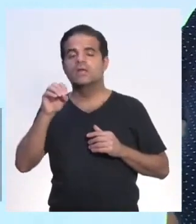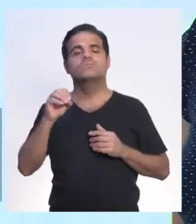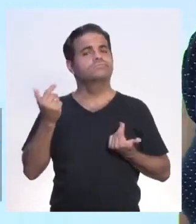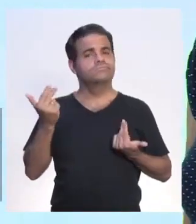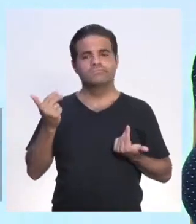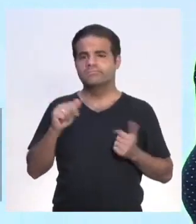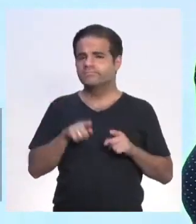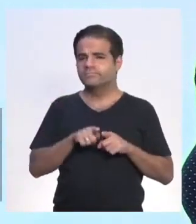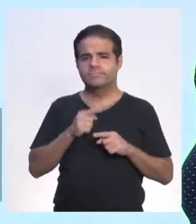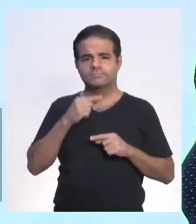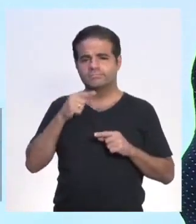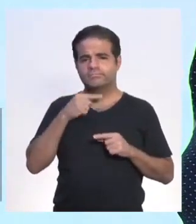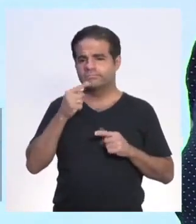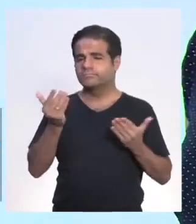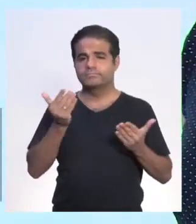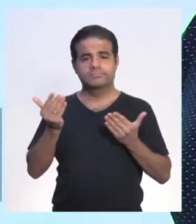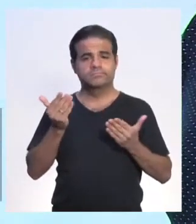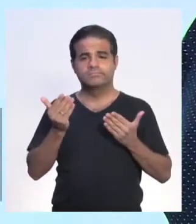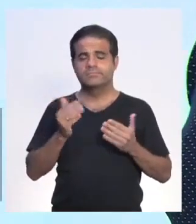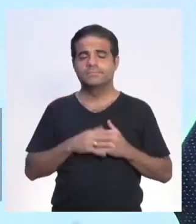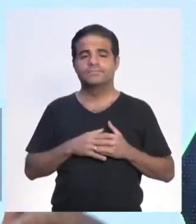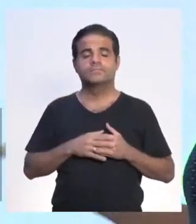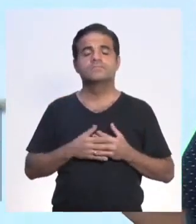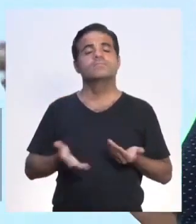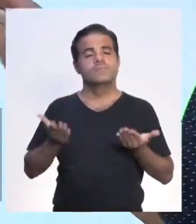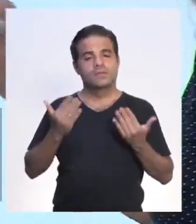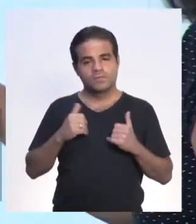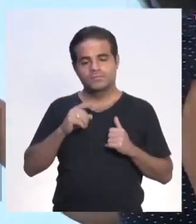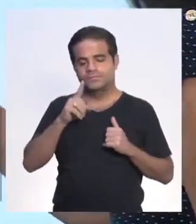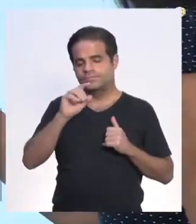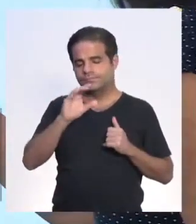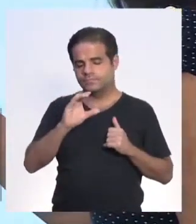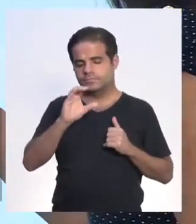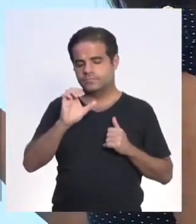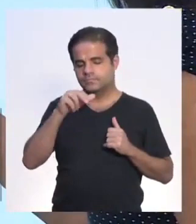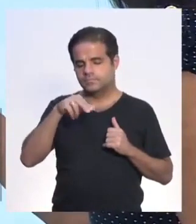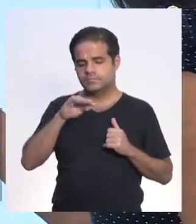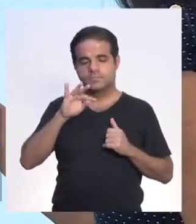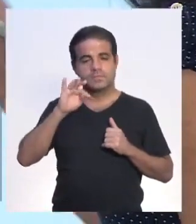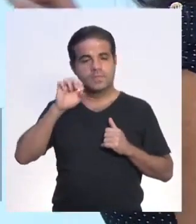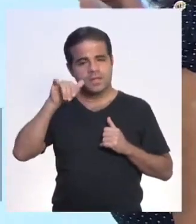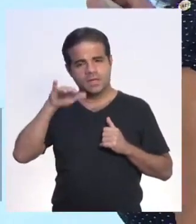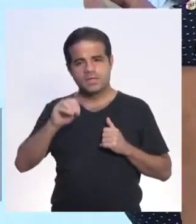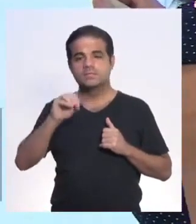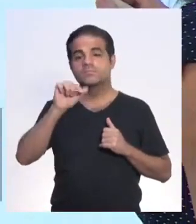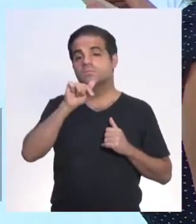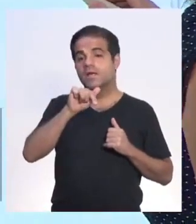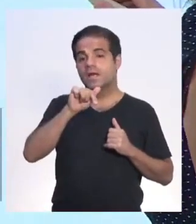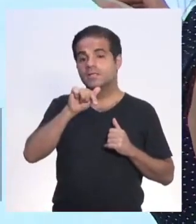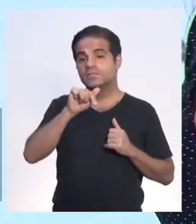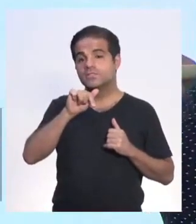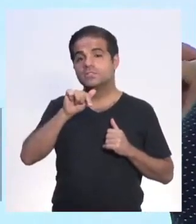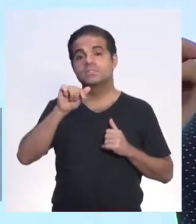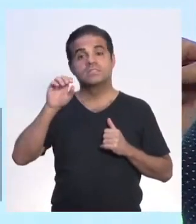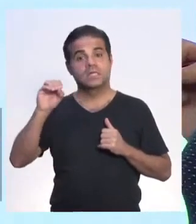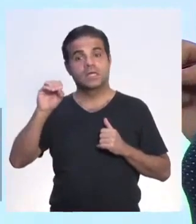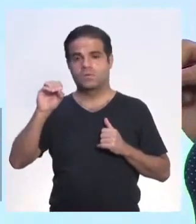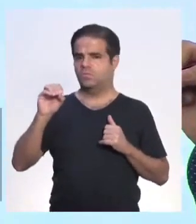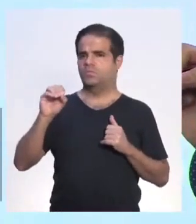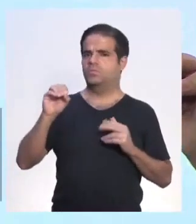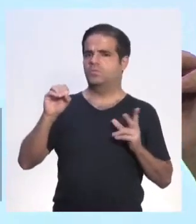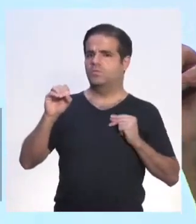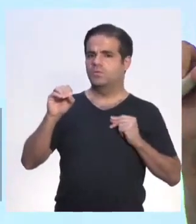é igual, não dá para comparar. Vamos para os centésimos. 7 e 0.